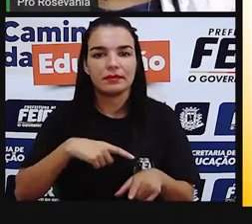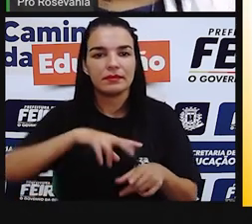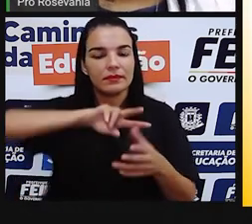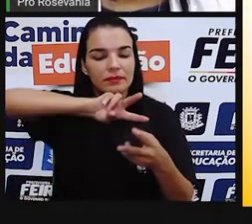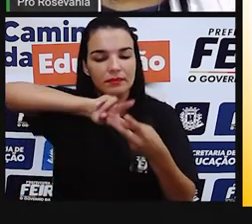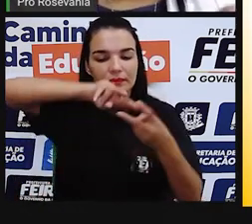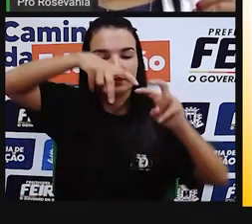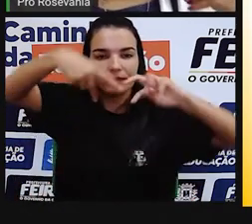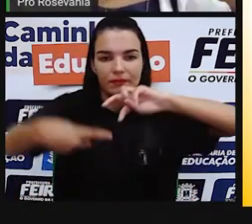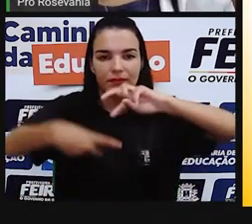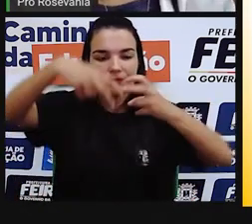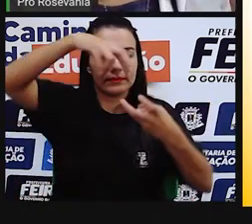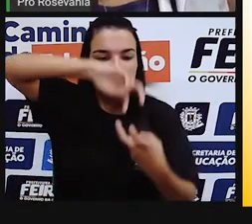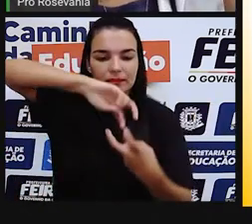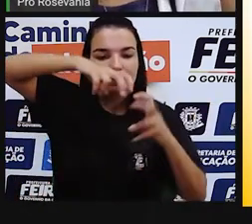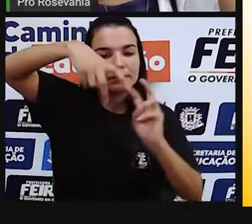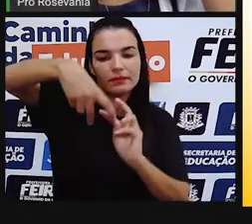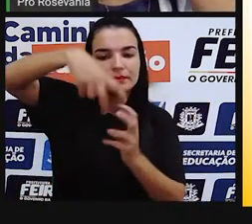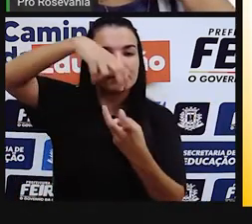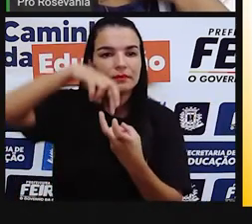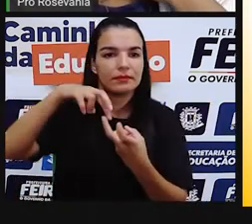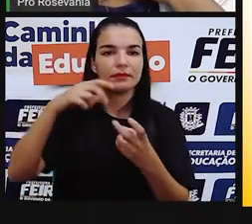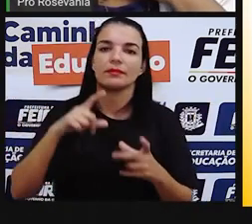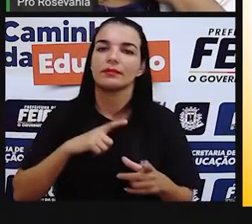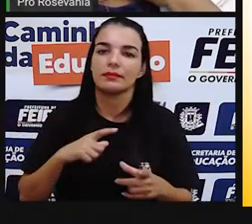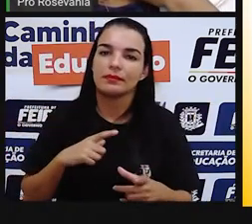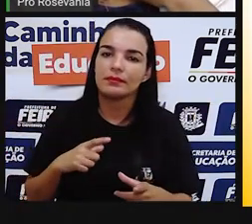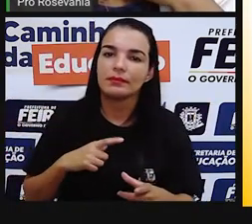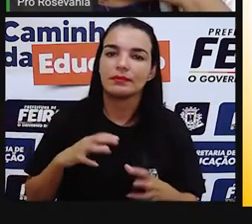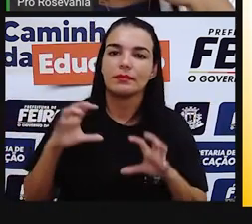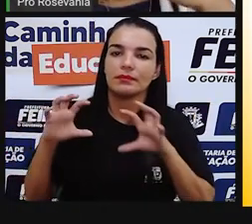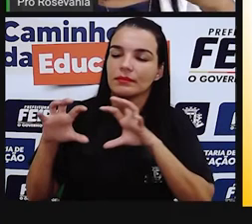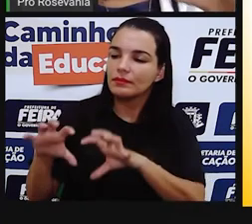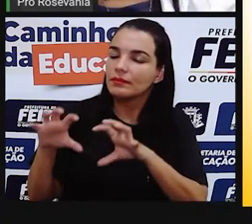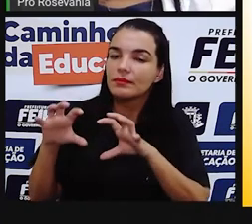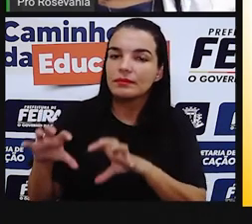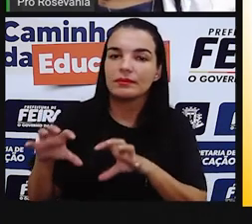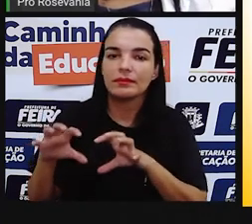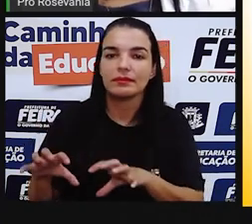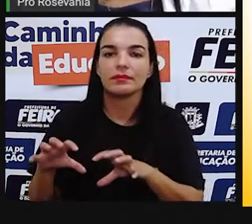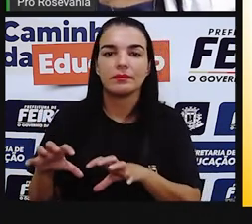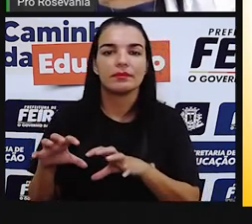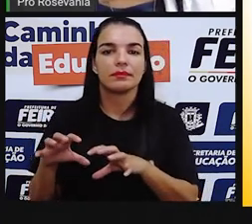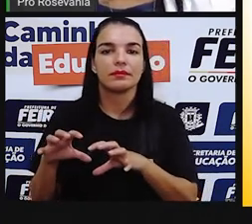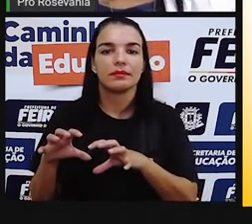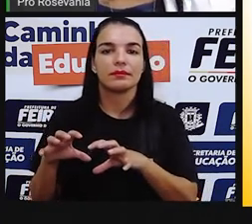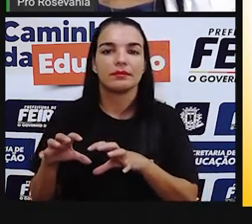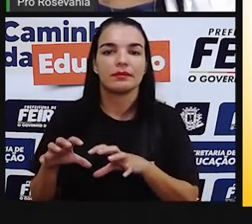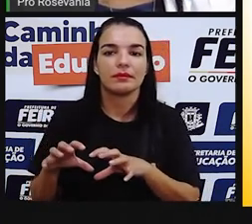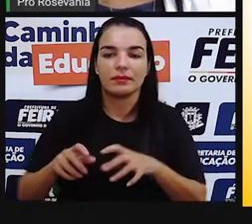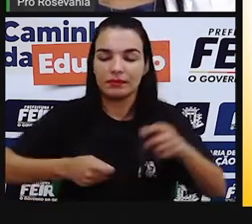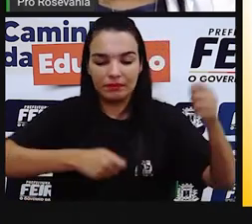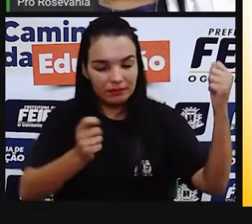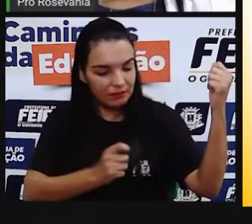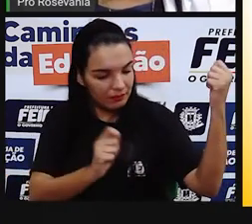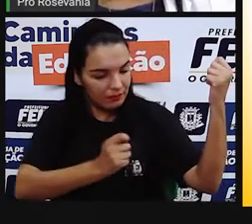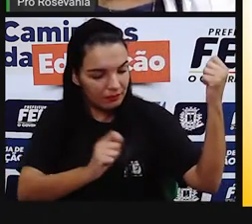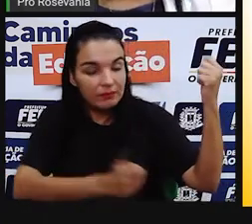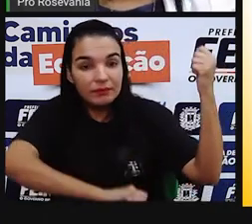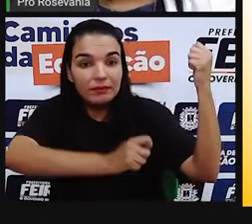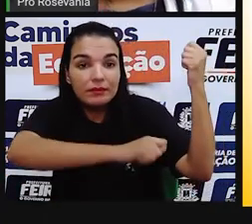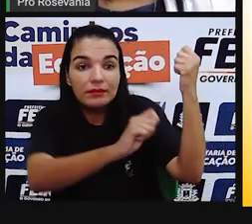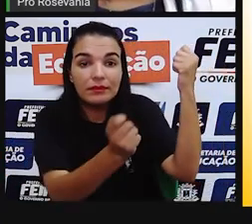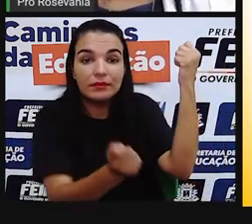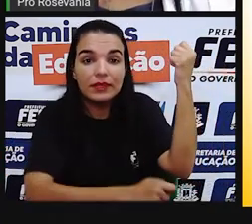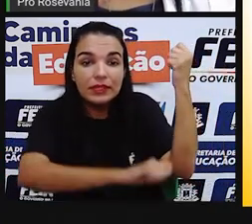do samba de roda, tem a questão, né, dos instrumentos musicais, a